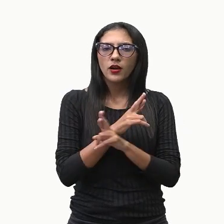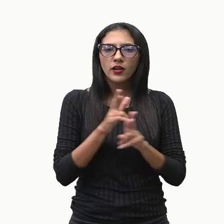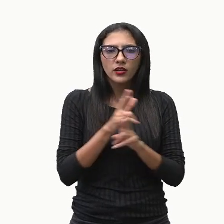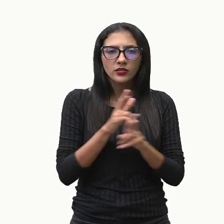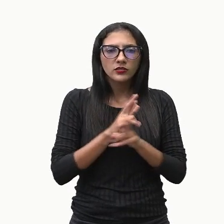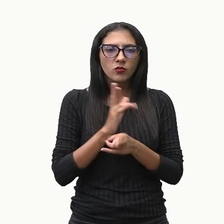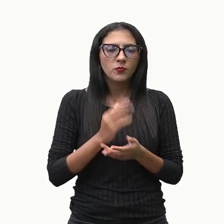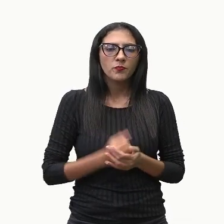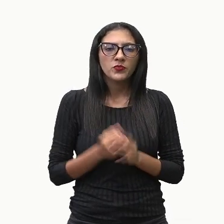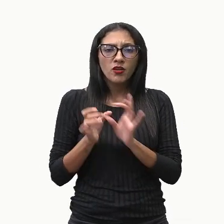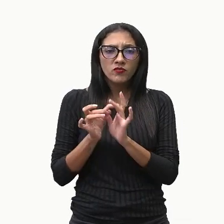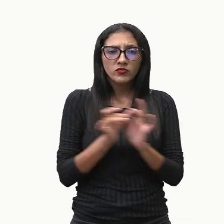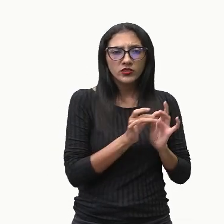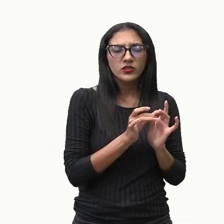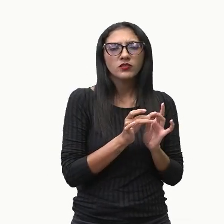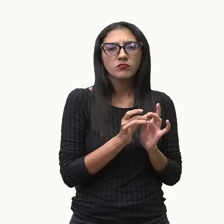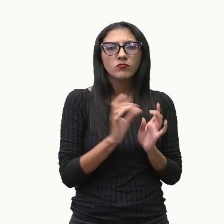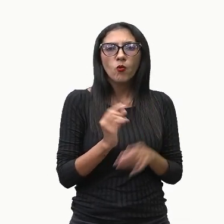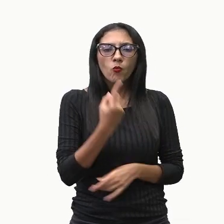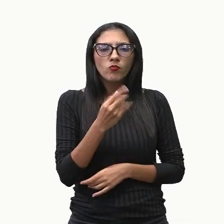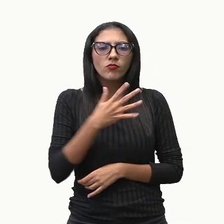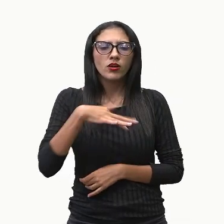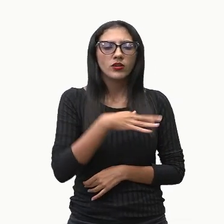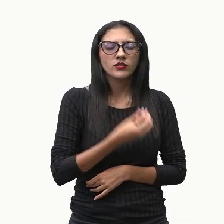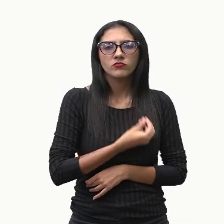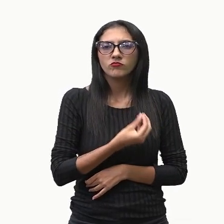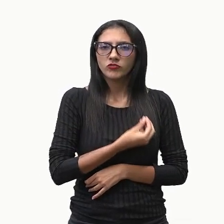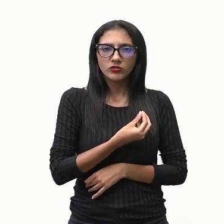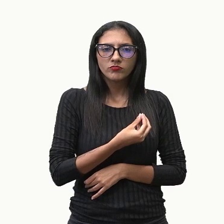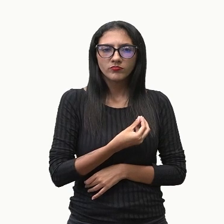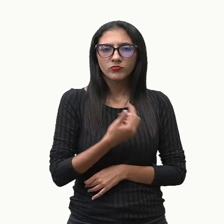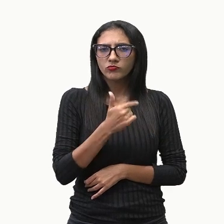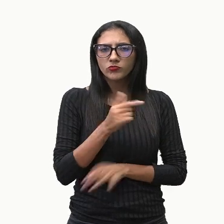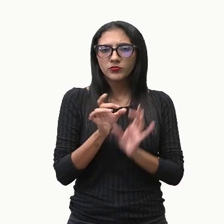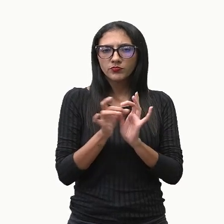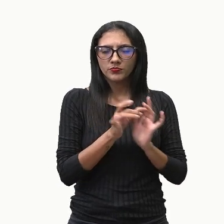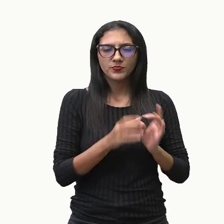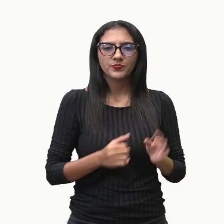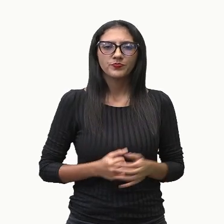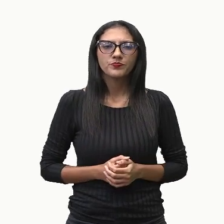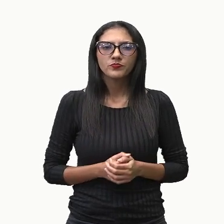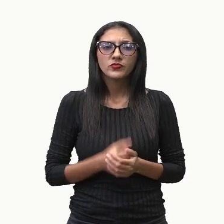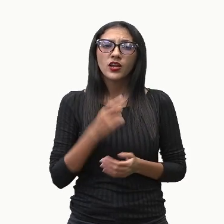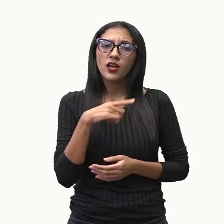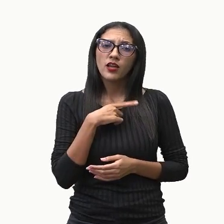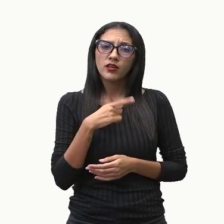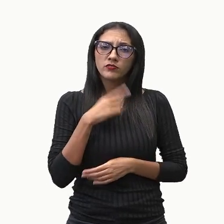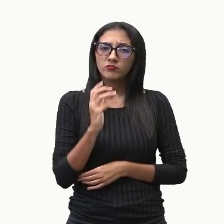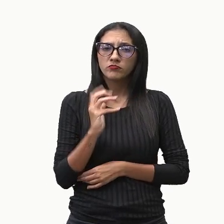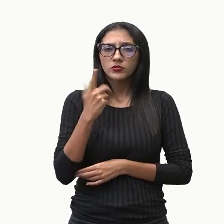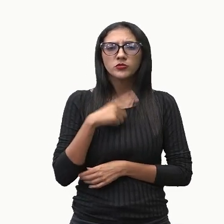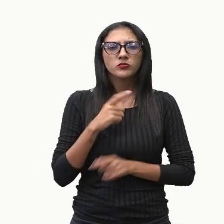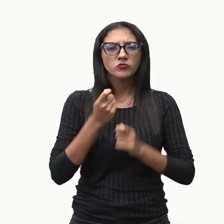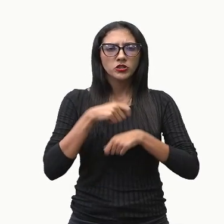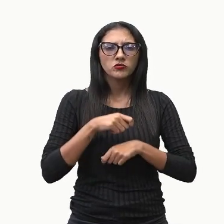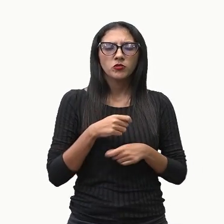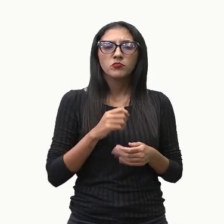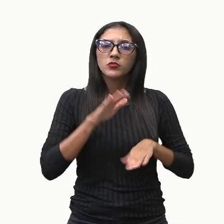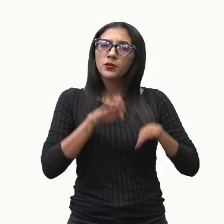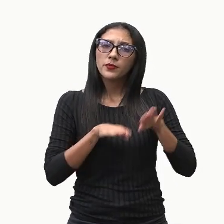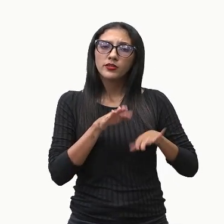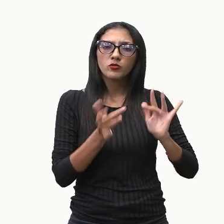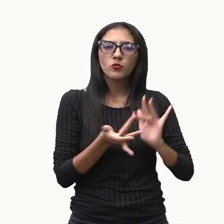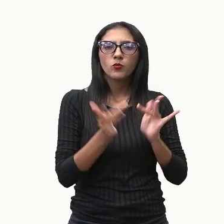reconhecida a um território específico. Esse fenômeno pode ser observado em diferentes